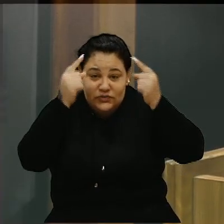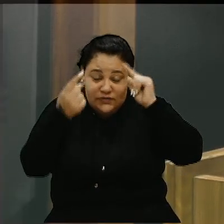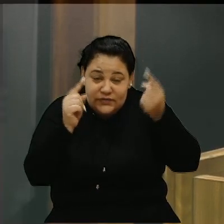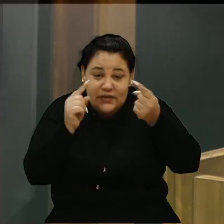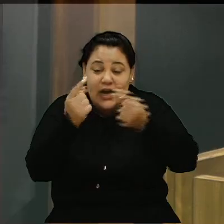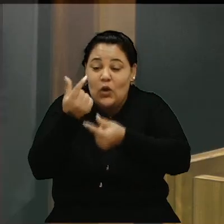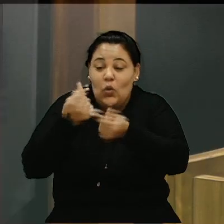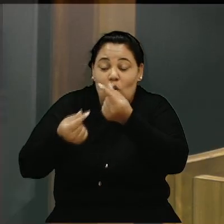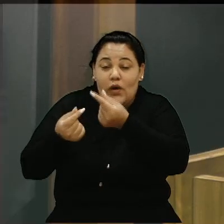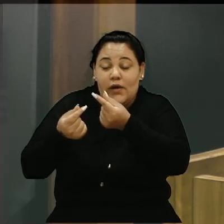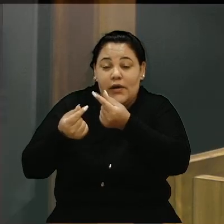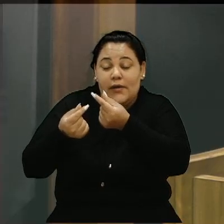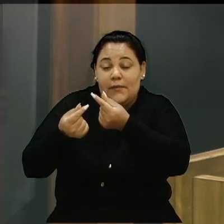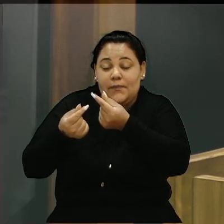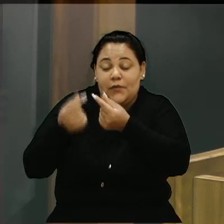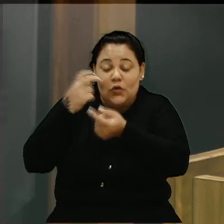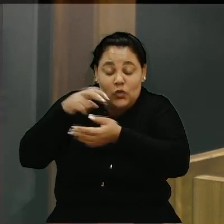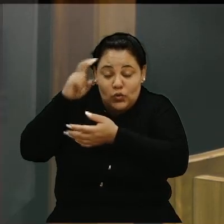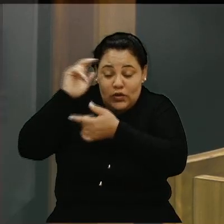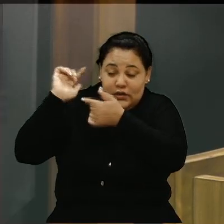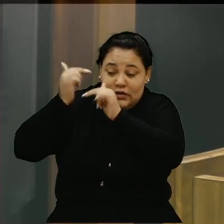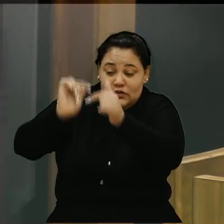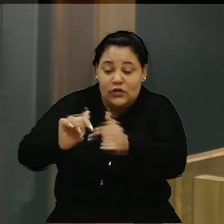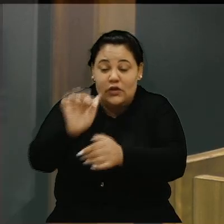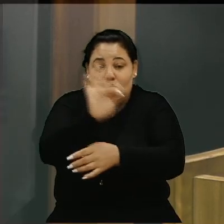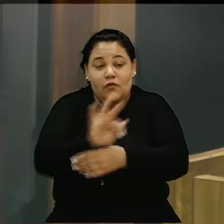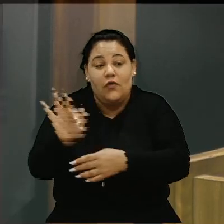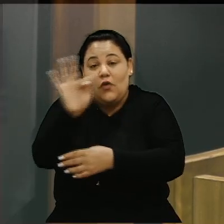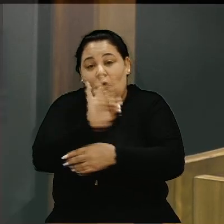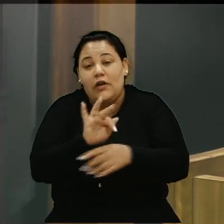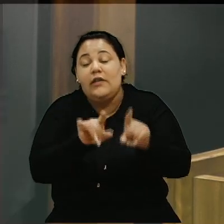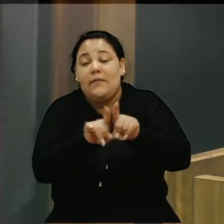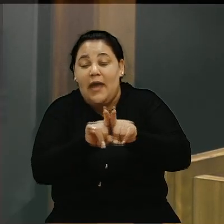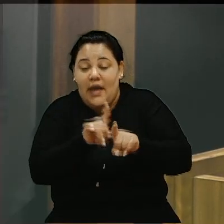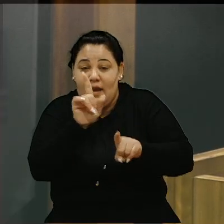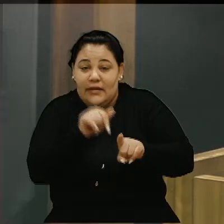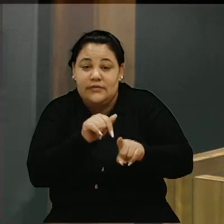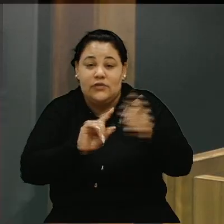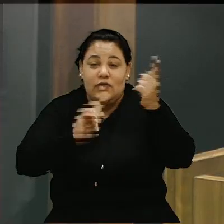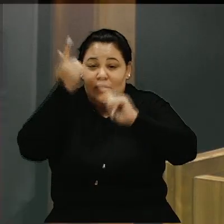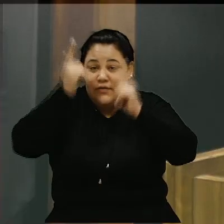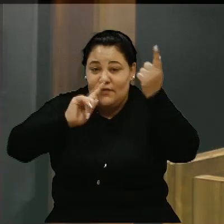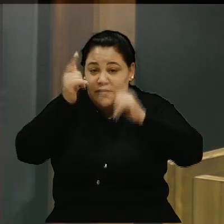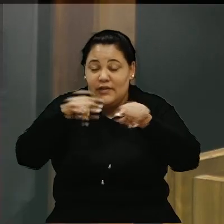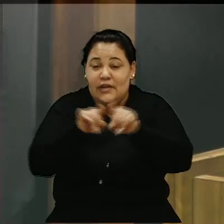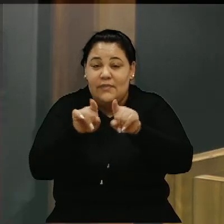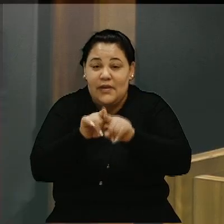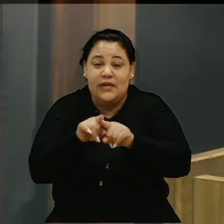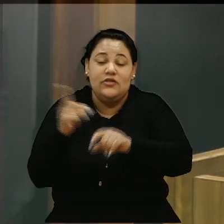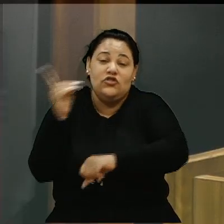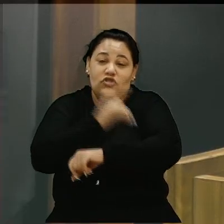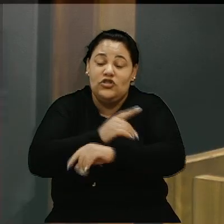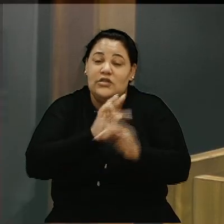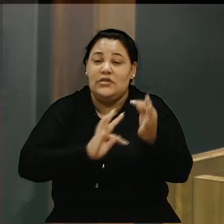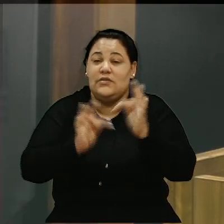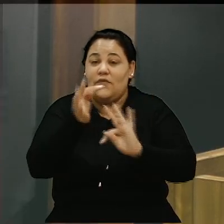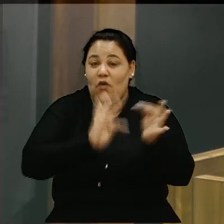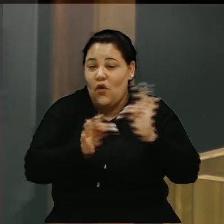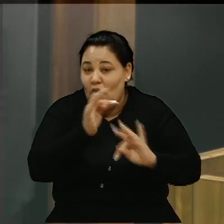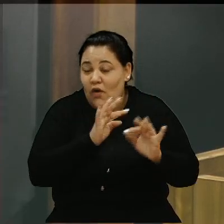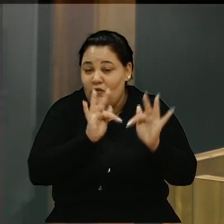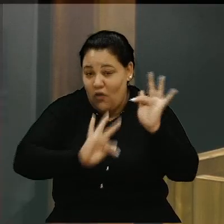e folclórica, dialogando com as tradições locais, com o carnaval, além de datas folclóricas com as festividades juninas e as